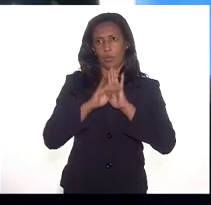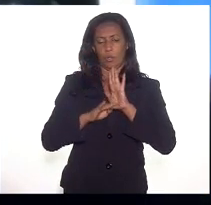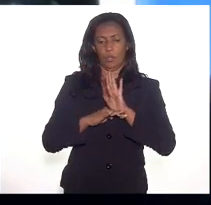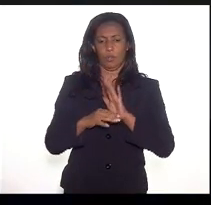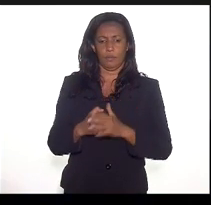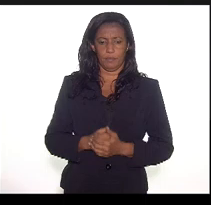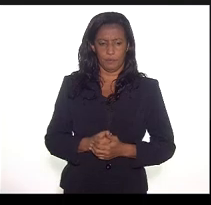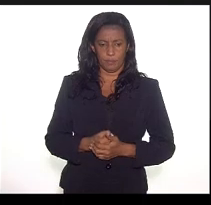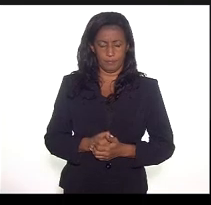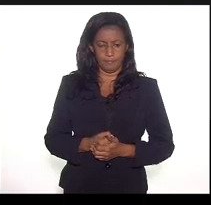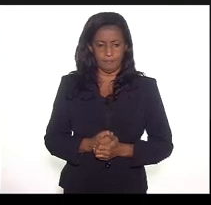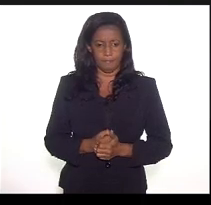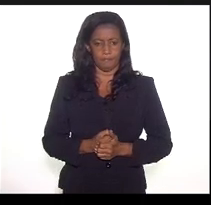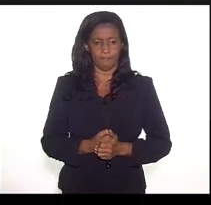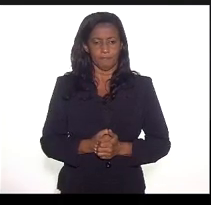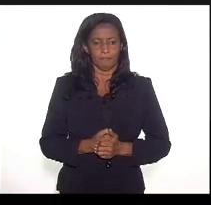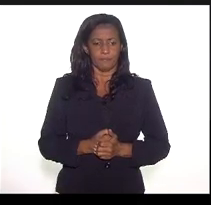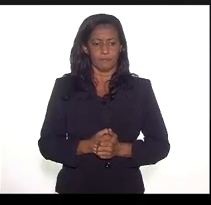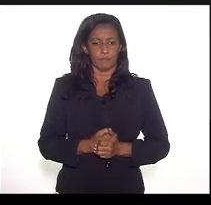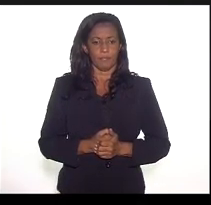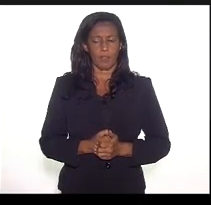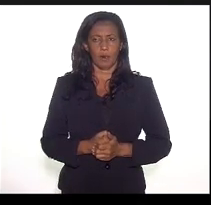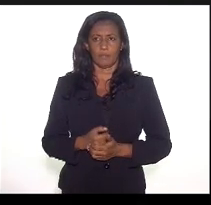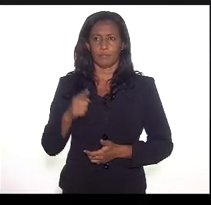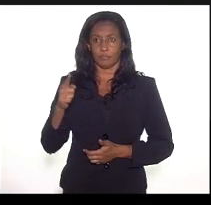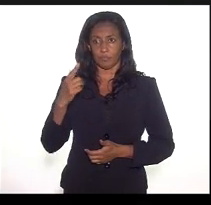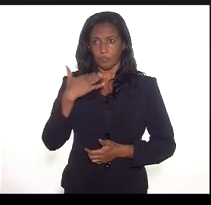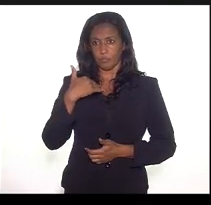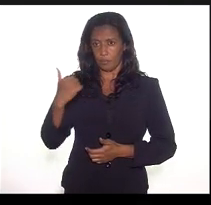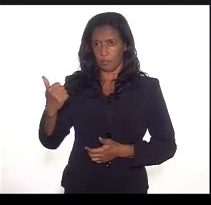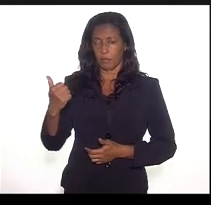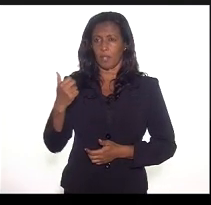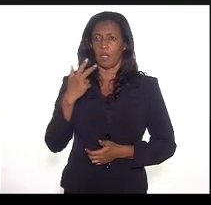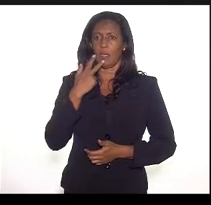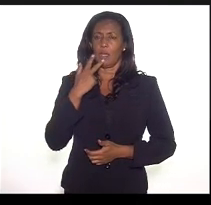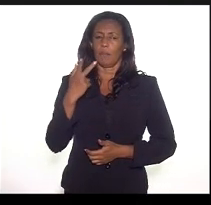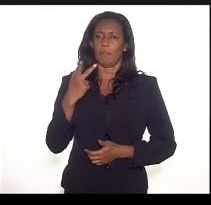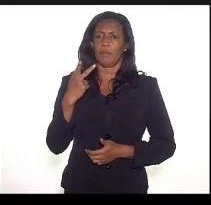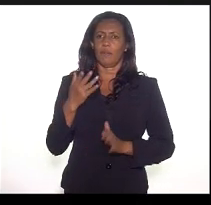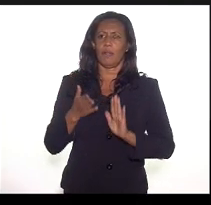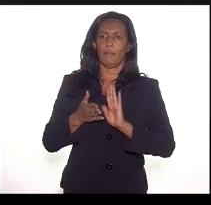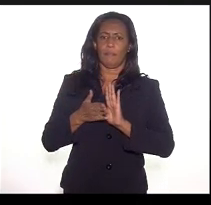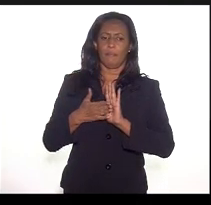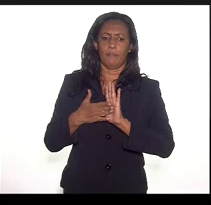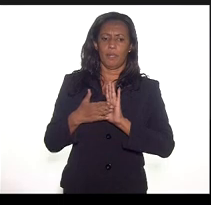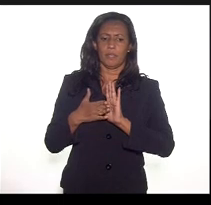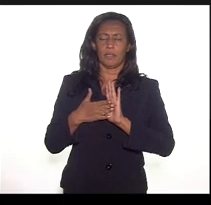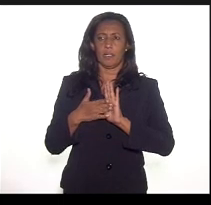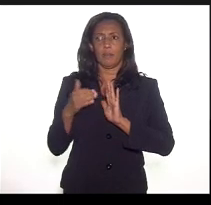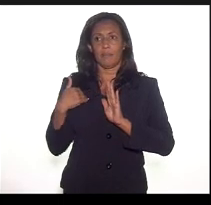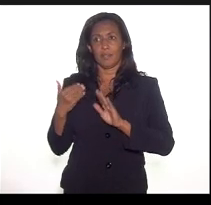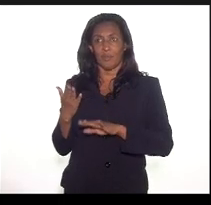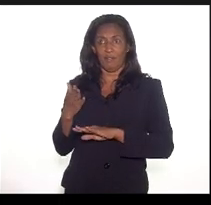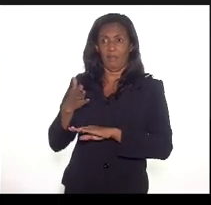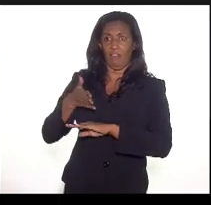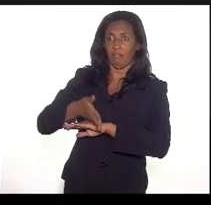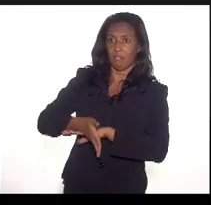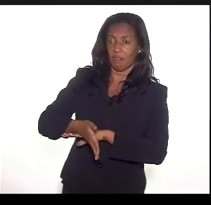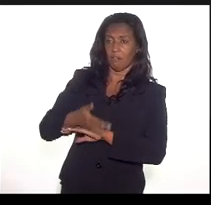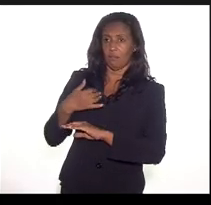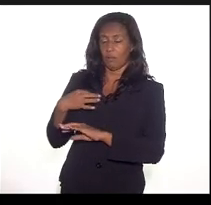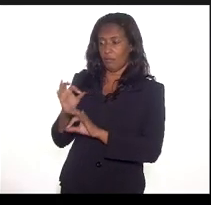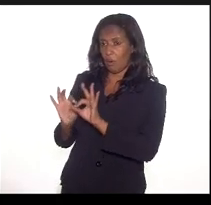Eu fui chamada por Vossa Excelência para emitir o parecer pela Comissão do Trabalho, mas eu estava entrando, organizando